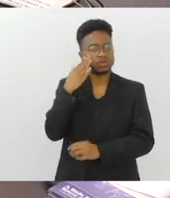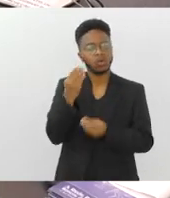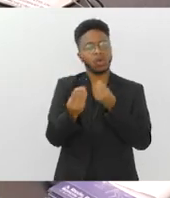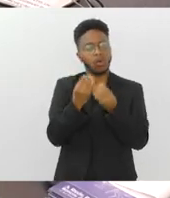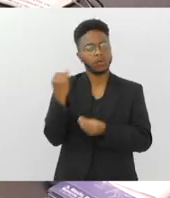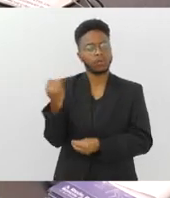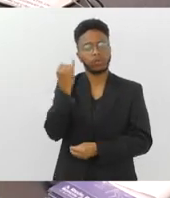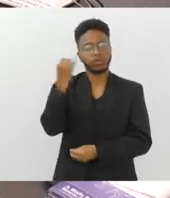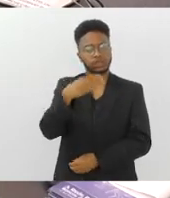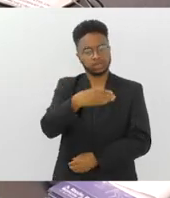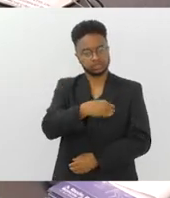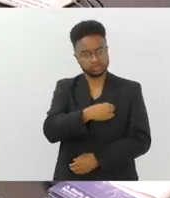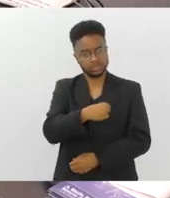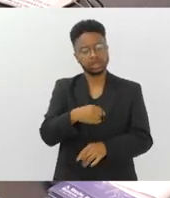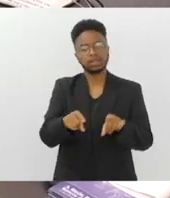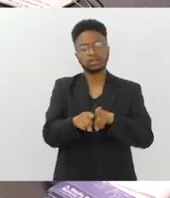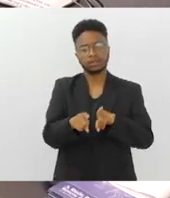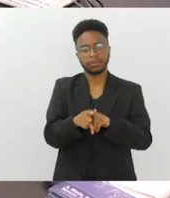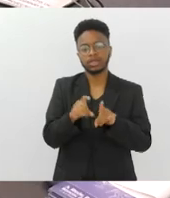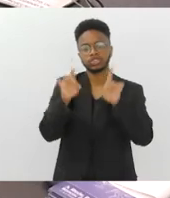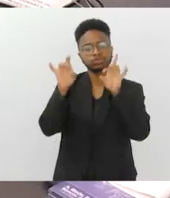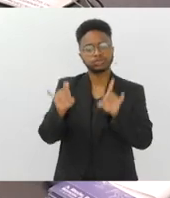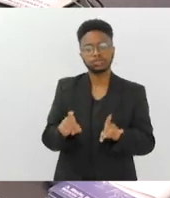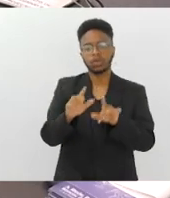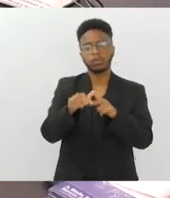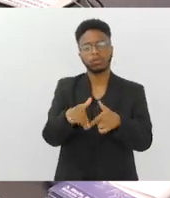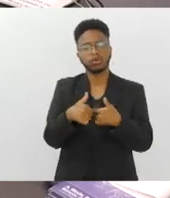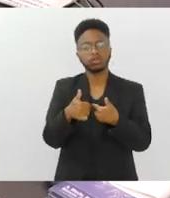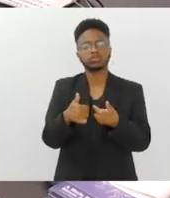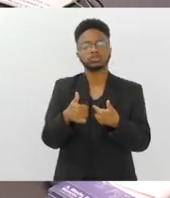aleitamento, em especial diante da reivindicação